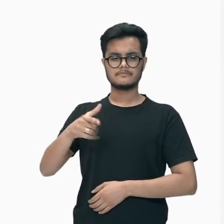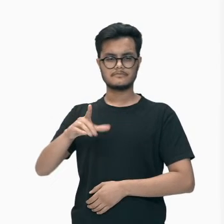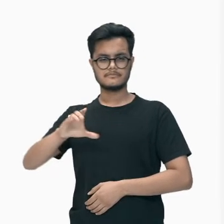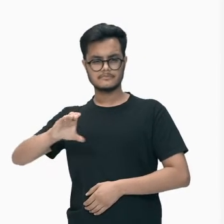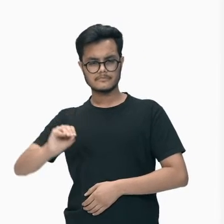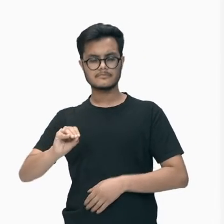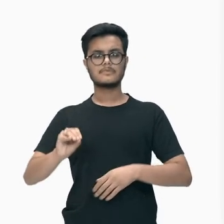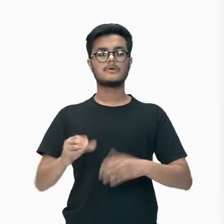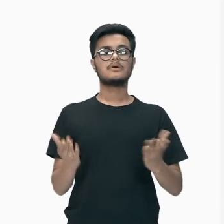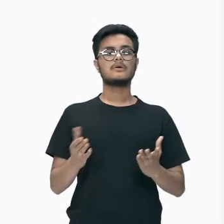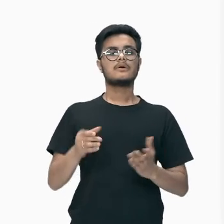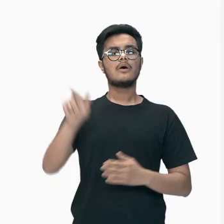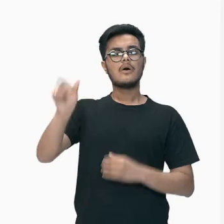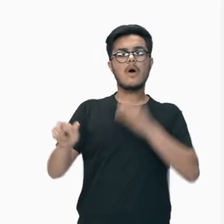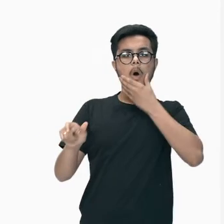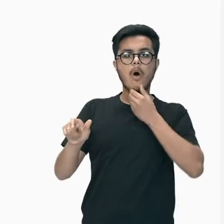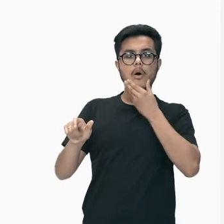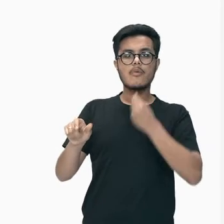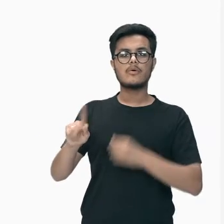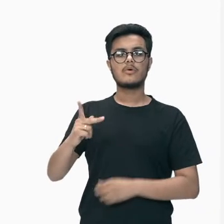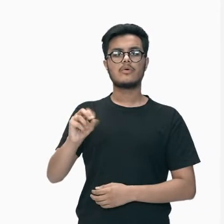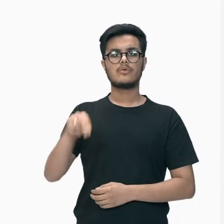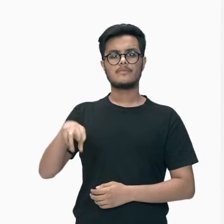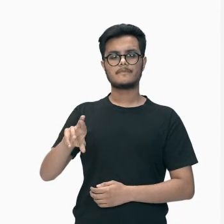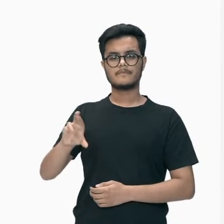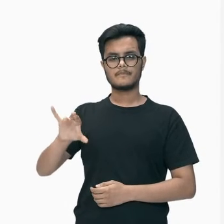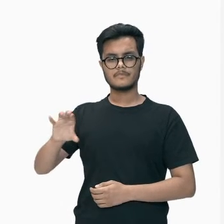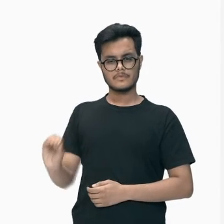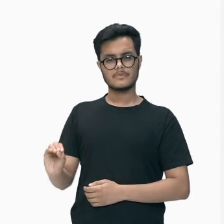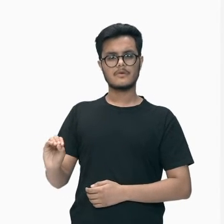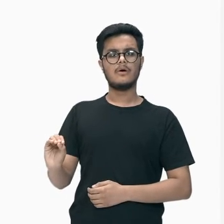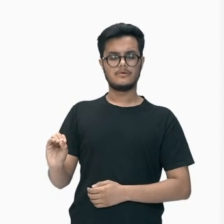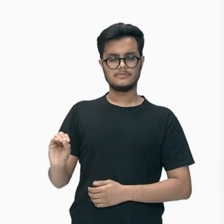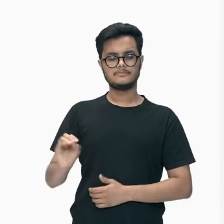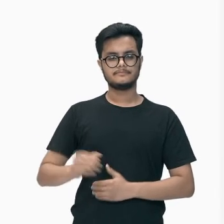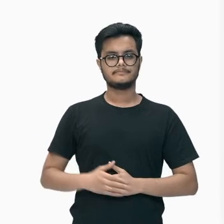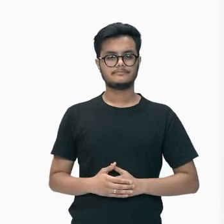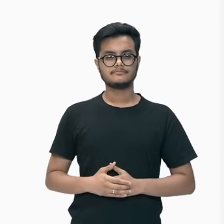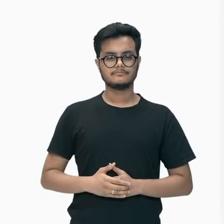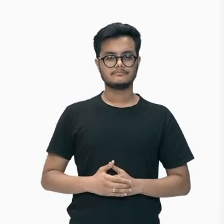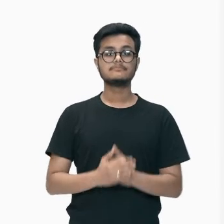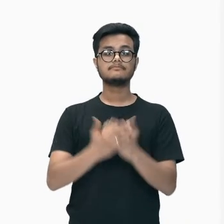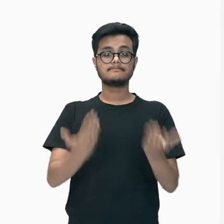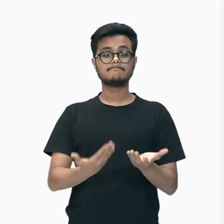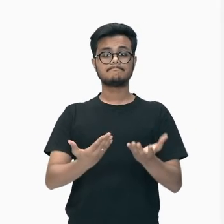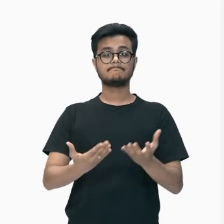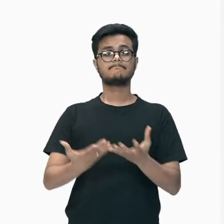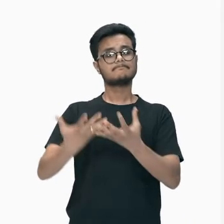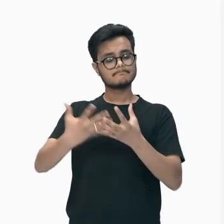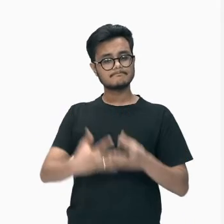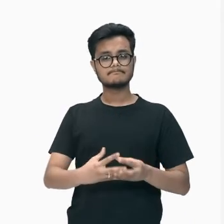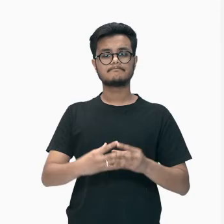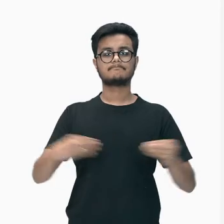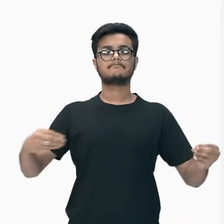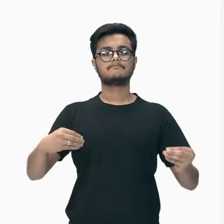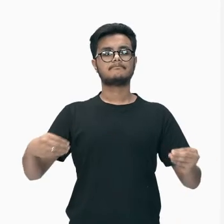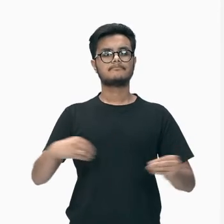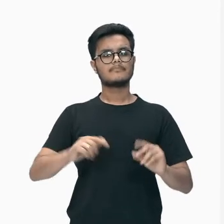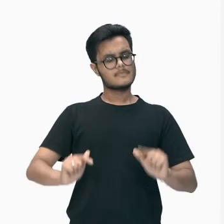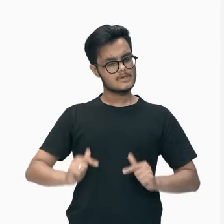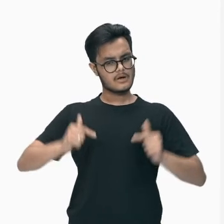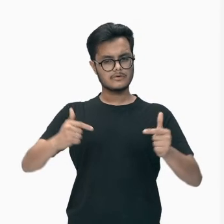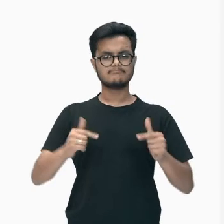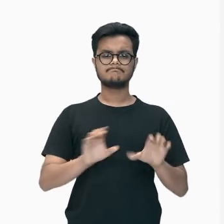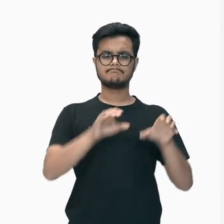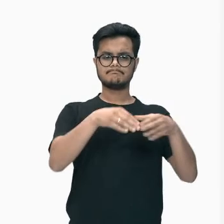Conciliação por Honório Hermeto Carneiro Leão. Logo após a sua extinção, foram retomadas